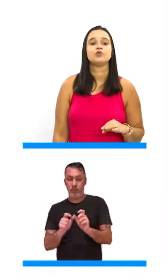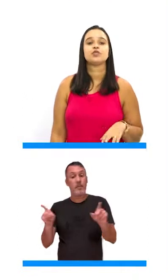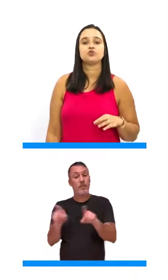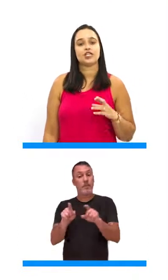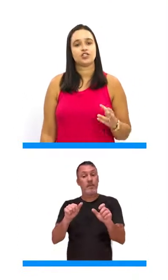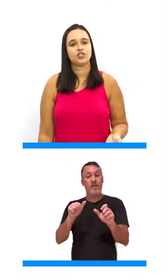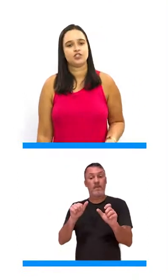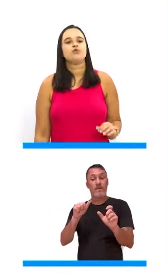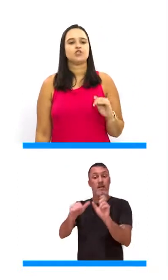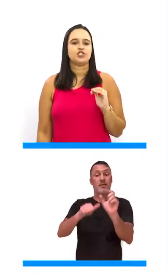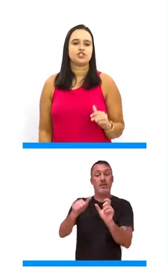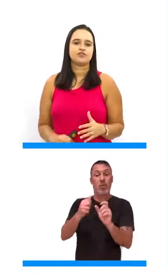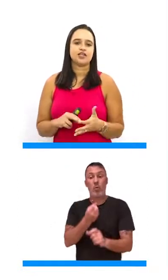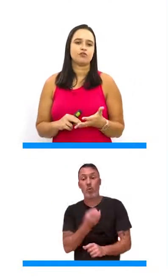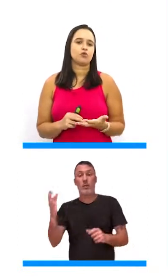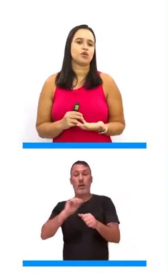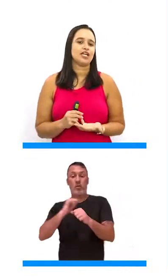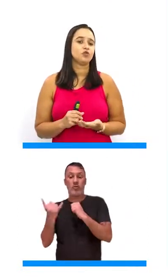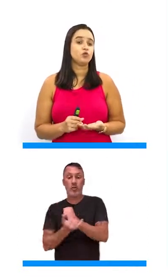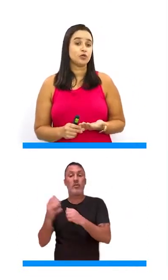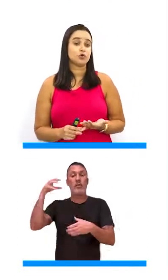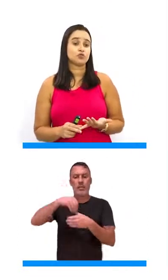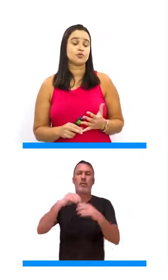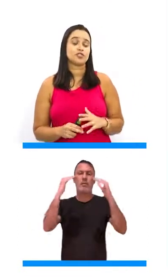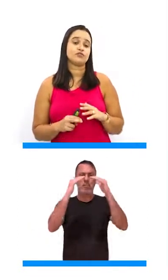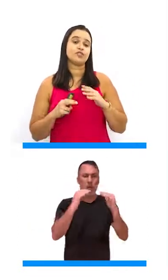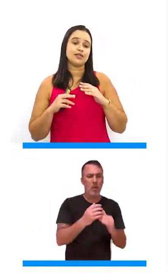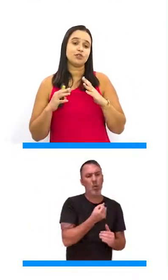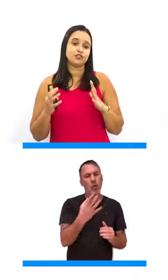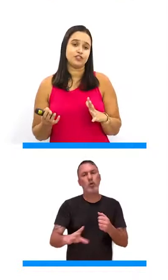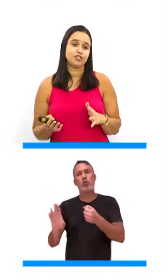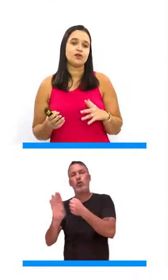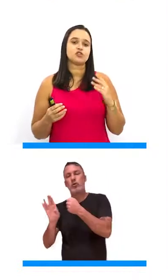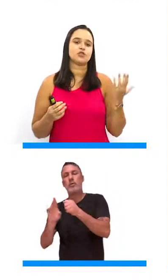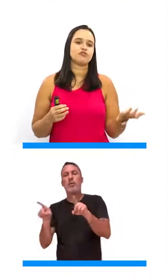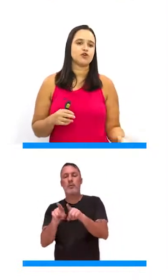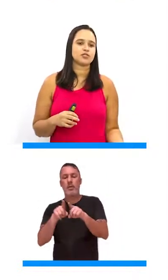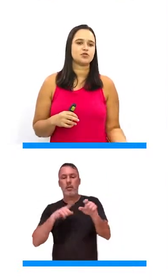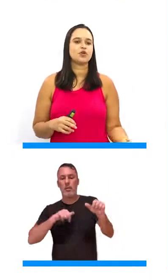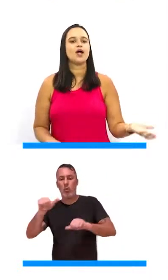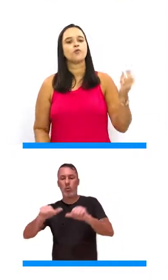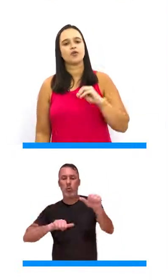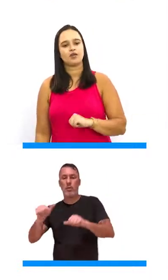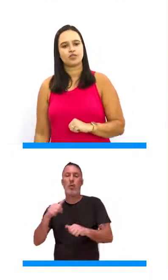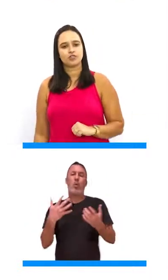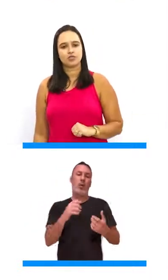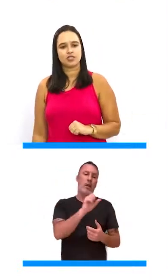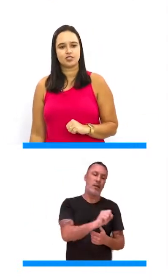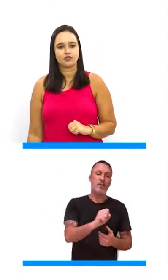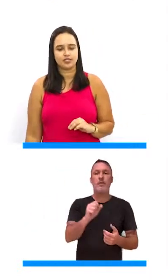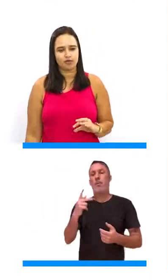de número dos adjetivos. Os adjetivos devem concordar em número com o substantivo que modificam, assumindo a forma singular ou plural